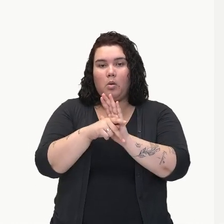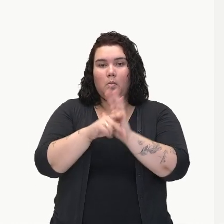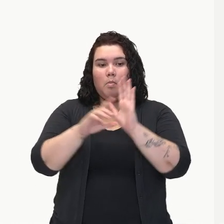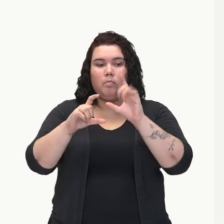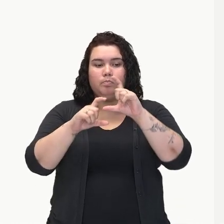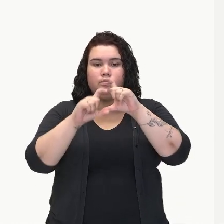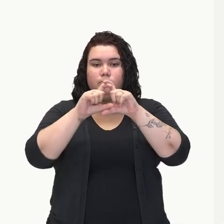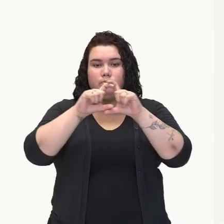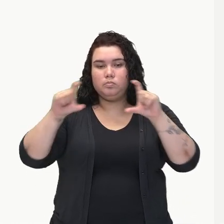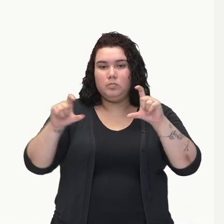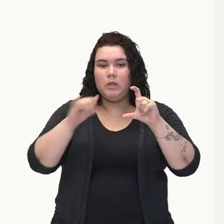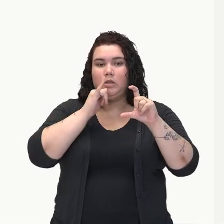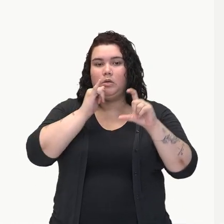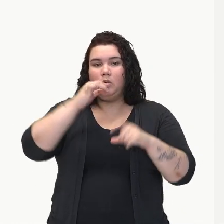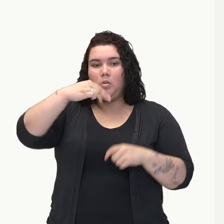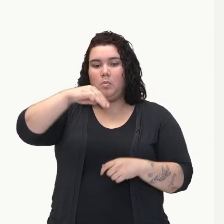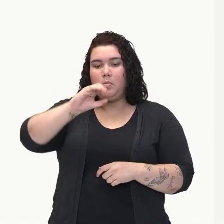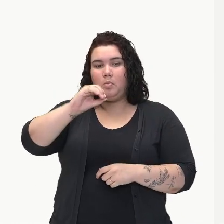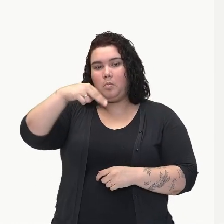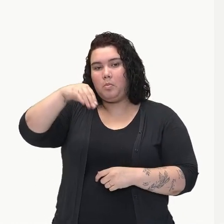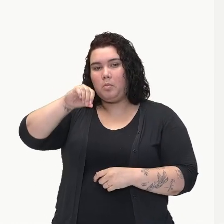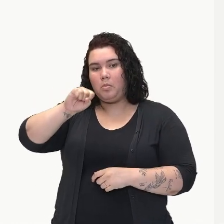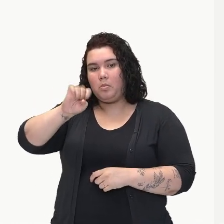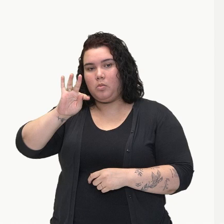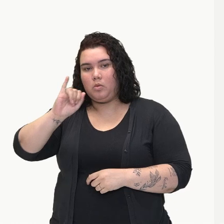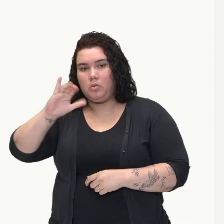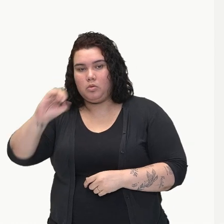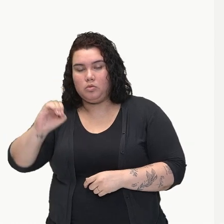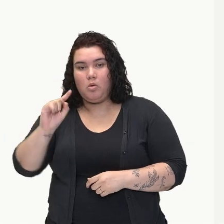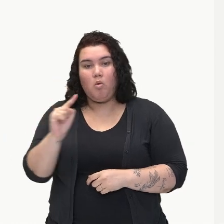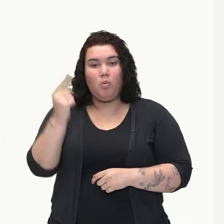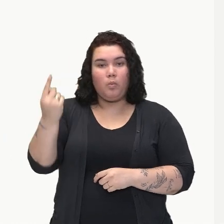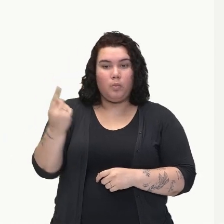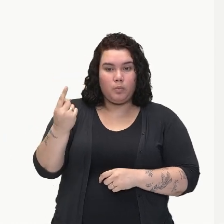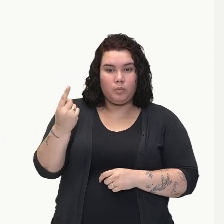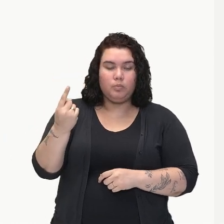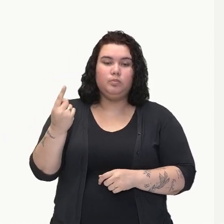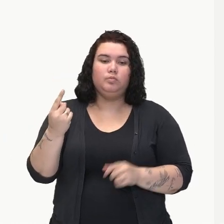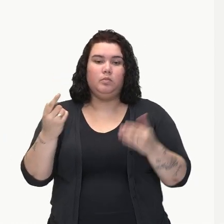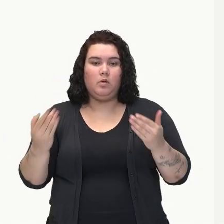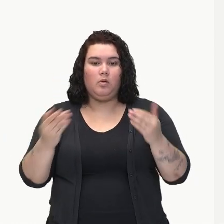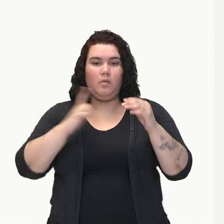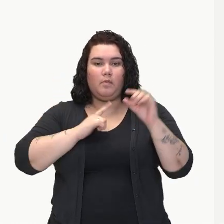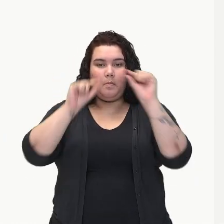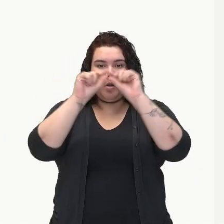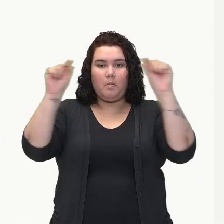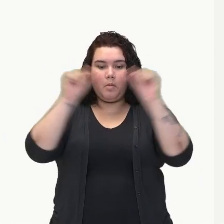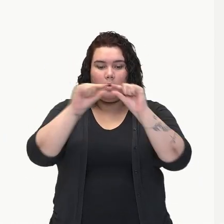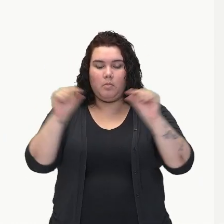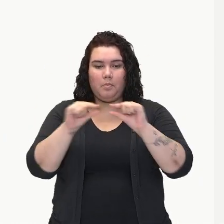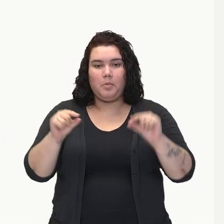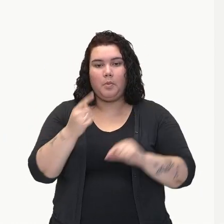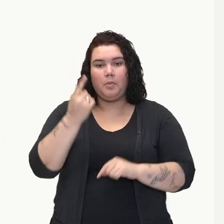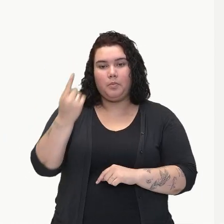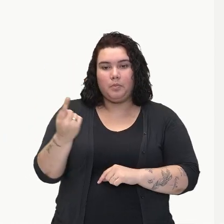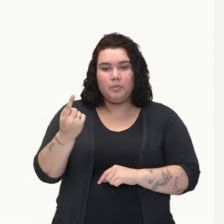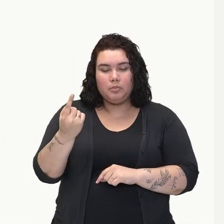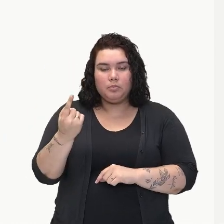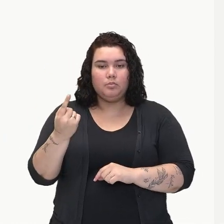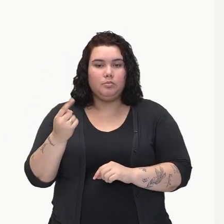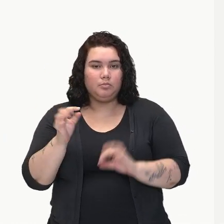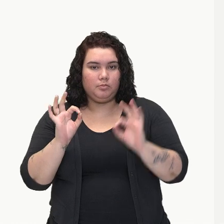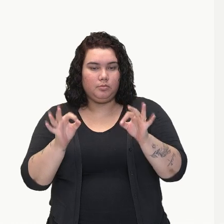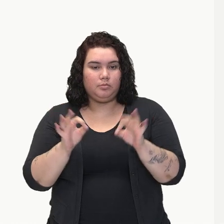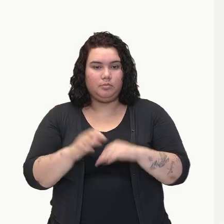exemplo, o monóstico, eu só tenho uma estrofe com um verso. Então é como se eu tivesse várias estrofes e elas fossem divididas